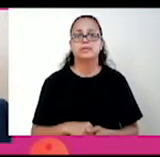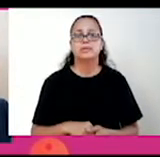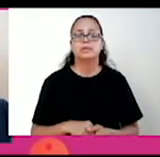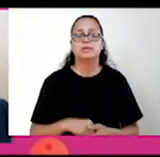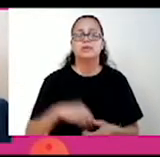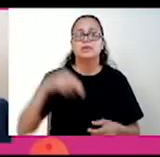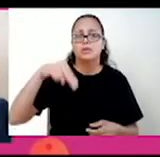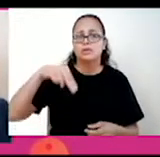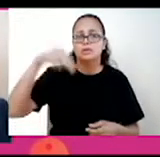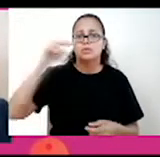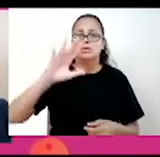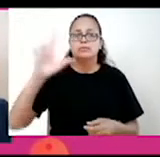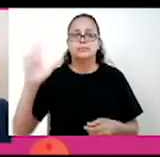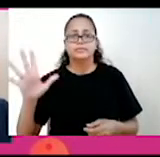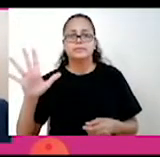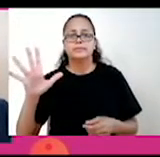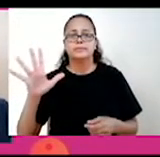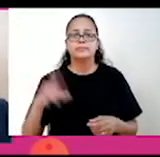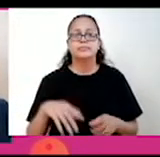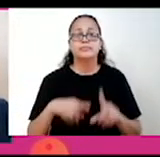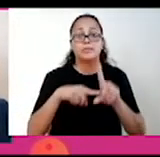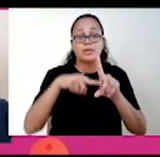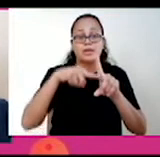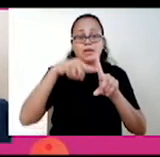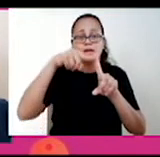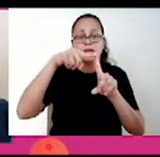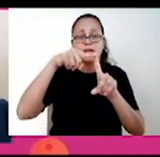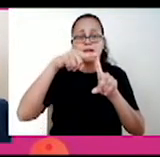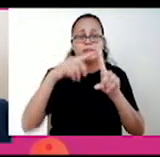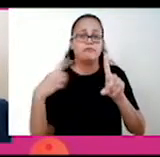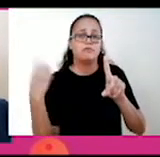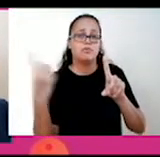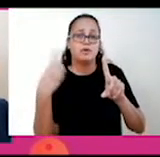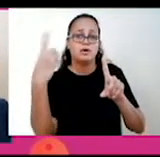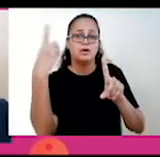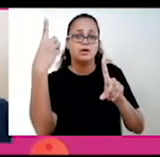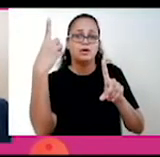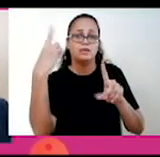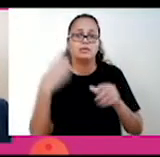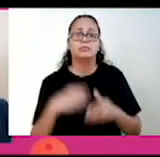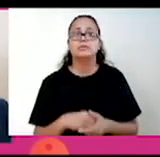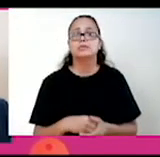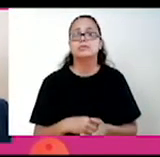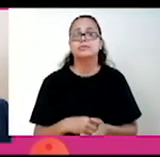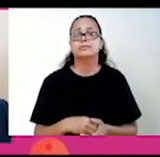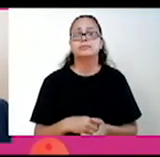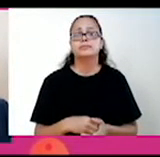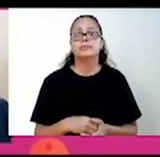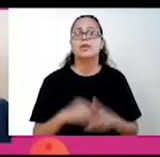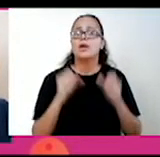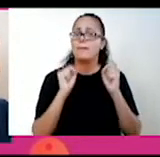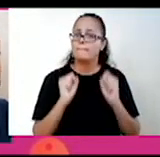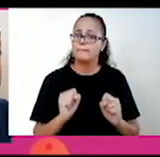sertão nordestino. Tem elevadas médias térmicas nas áreas tropicais, como mostra o climograma 2 de Iguatu do Brasil. Já já a gente vai